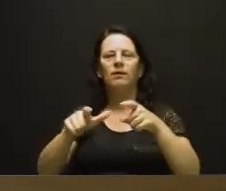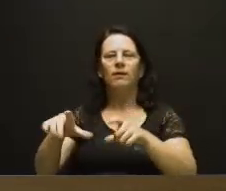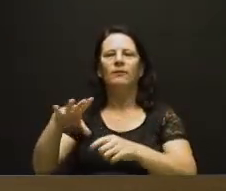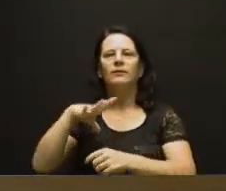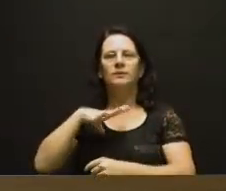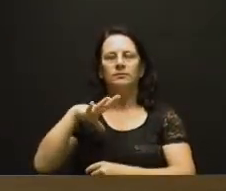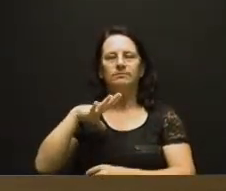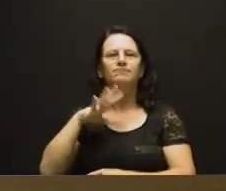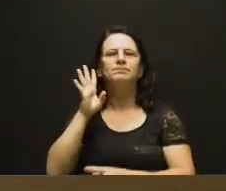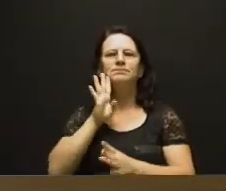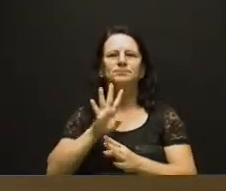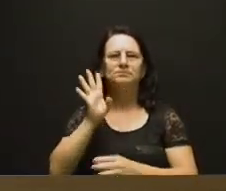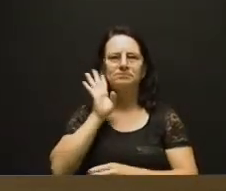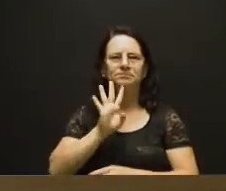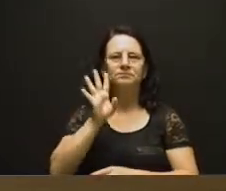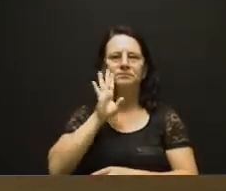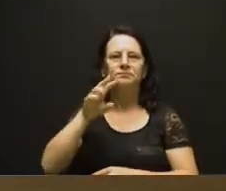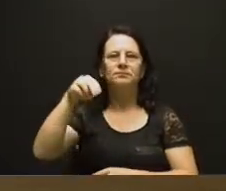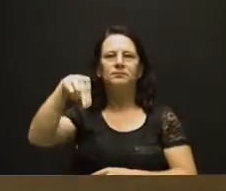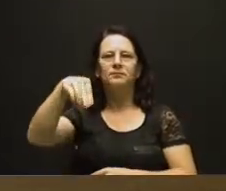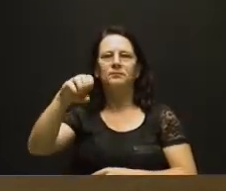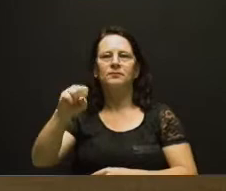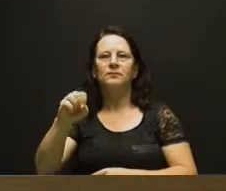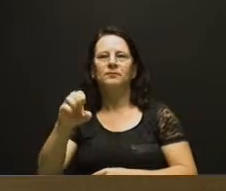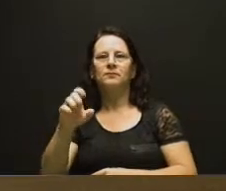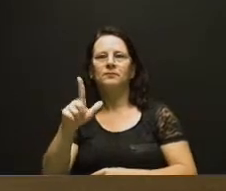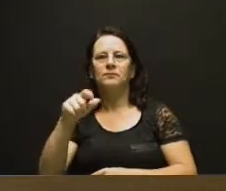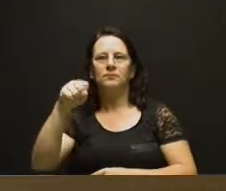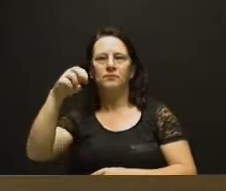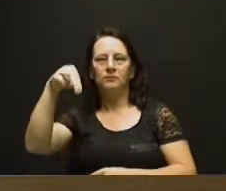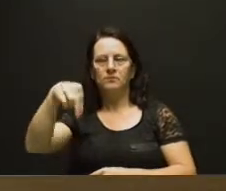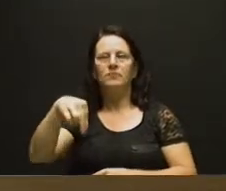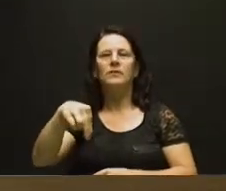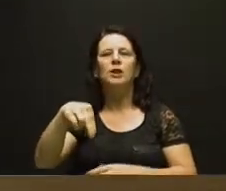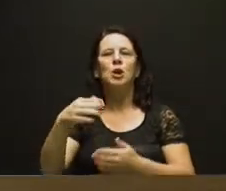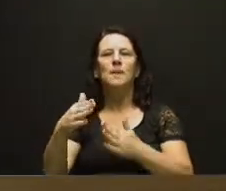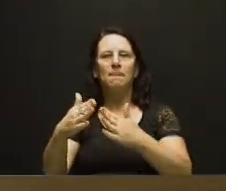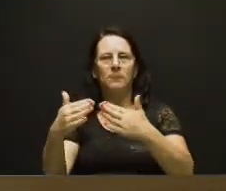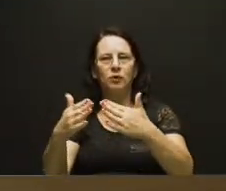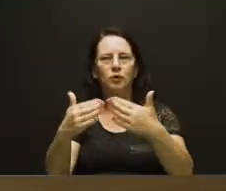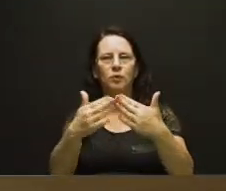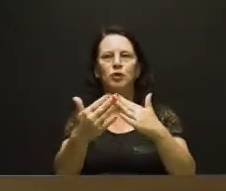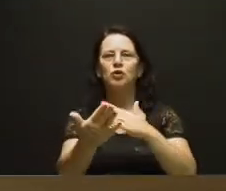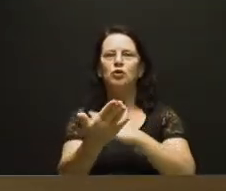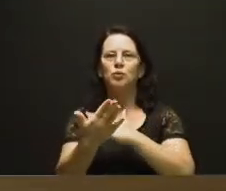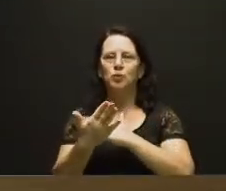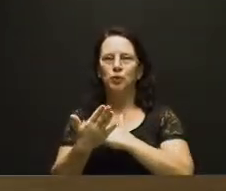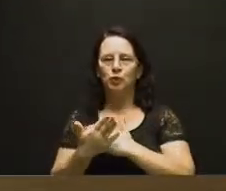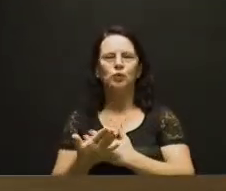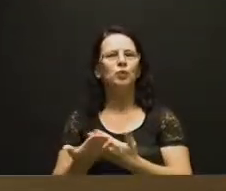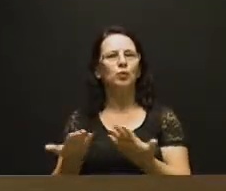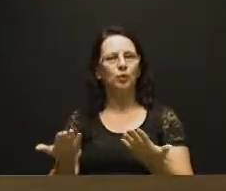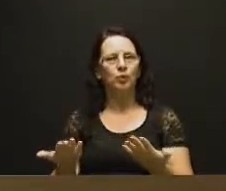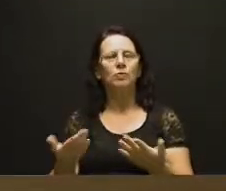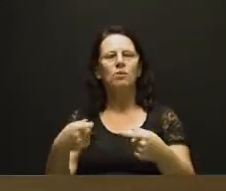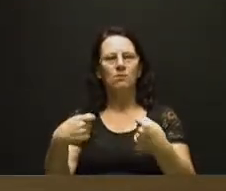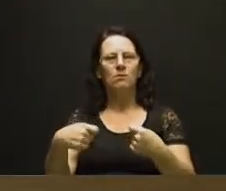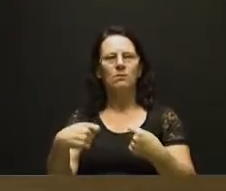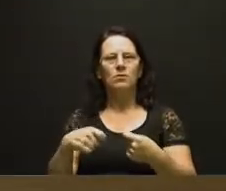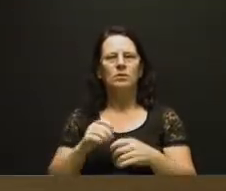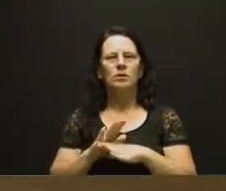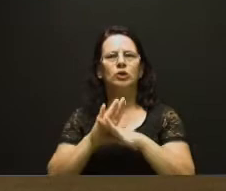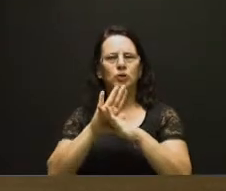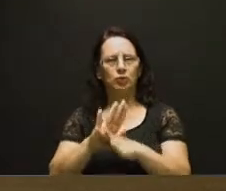muito legal com nelson falou de busca recurso acho que essas pessoas precisam de hoop nessas pessoas precisam ser